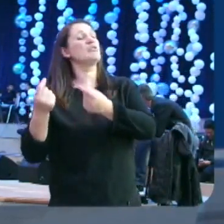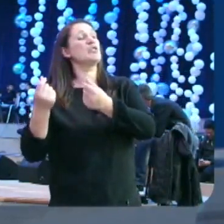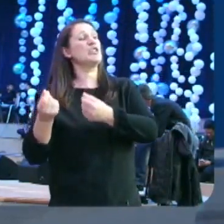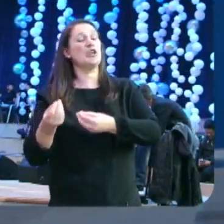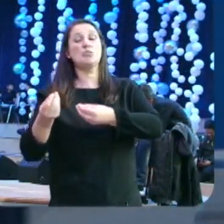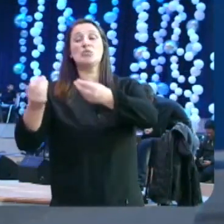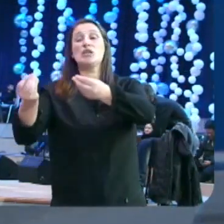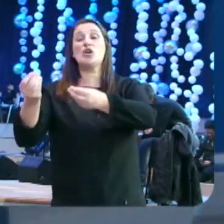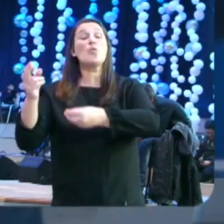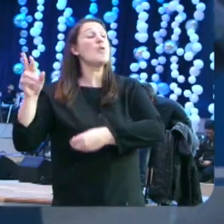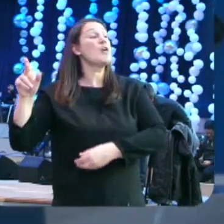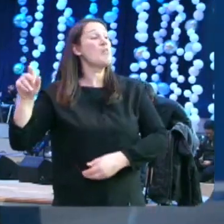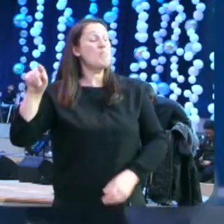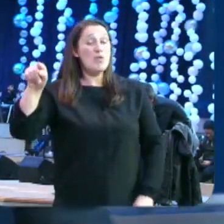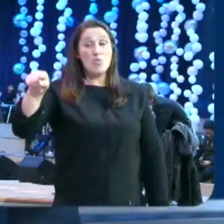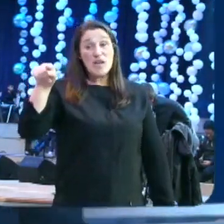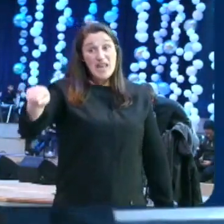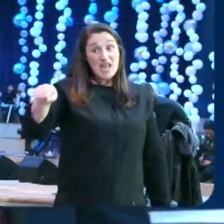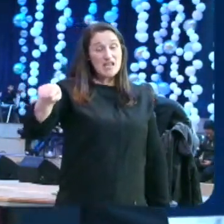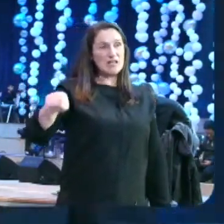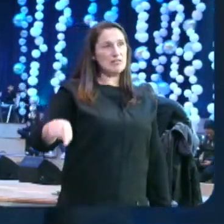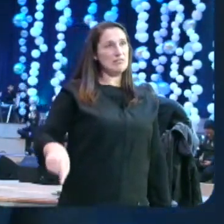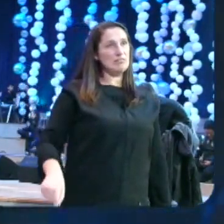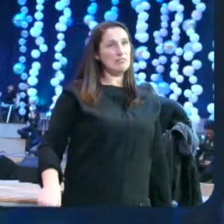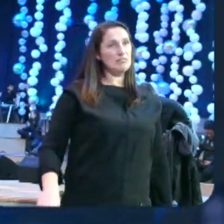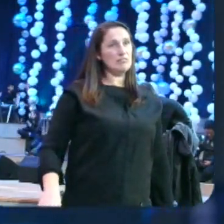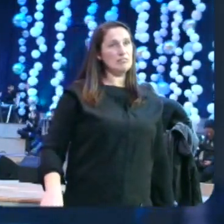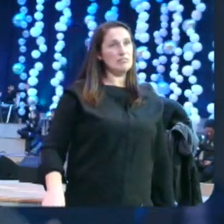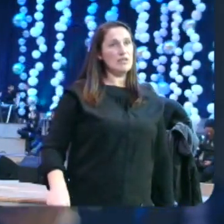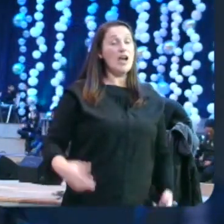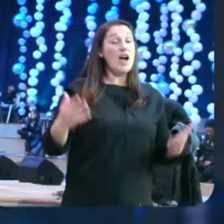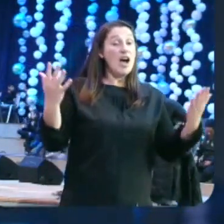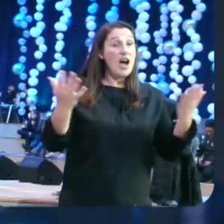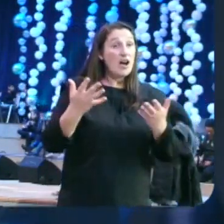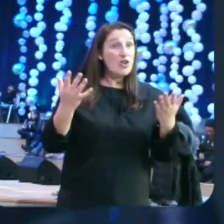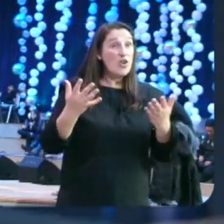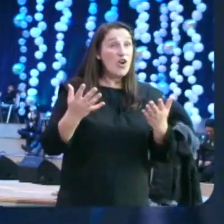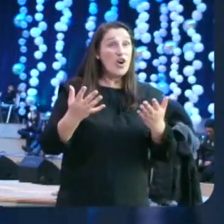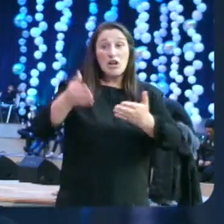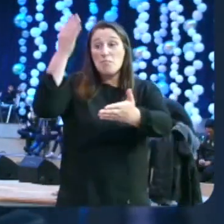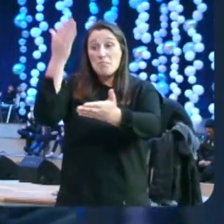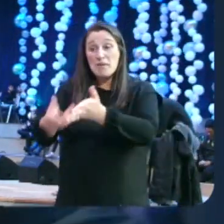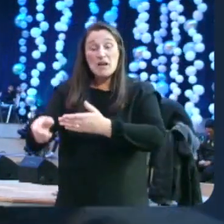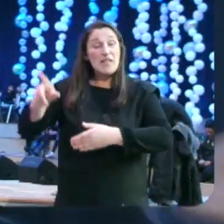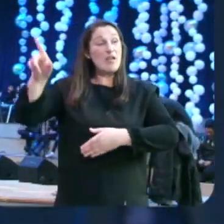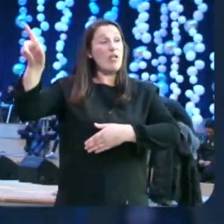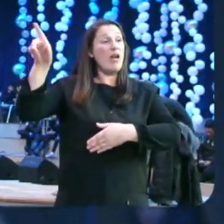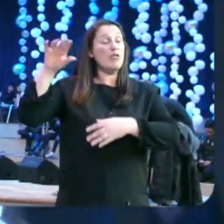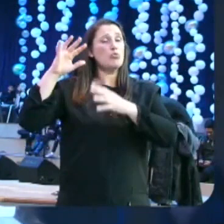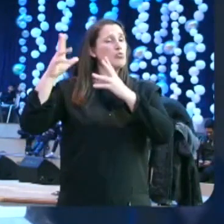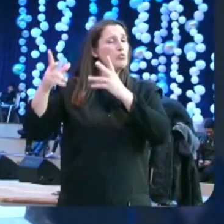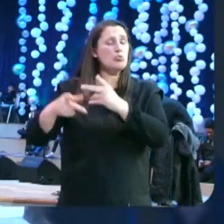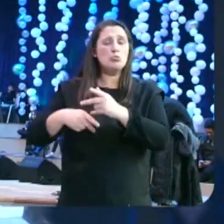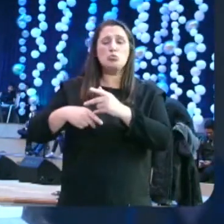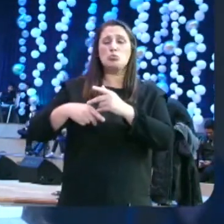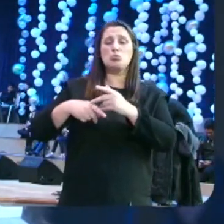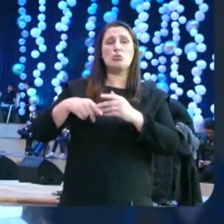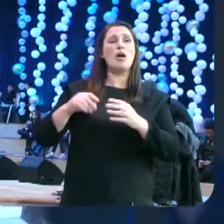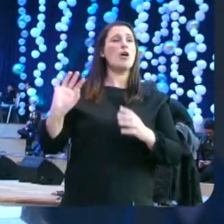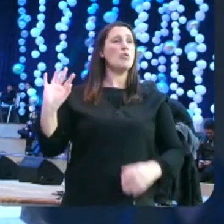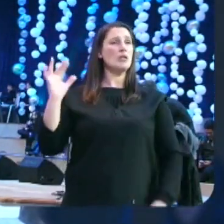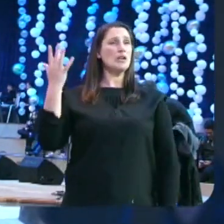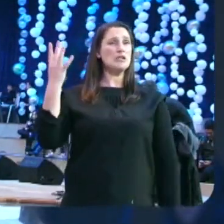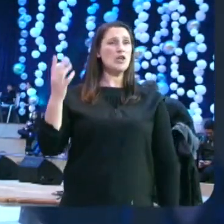nossa família com esse aqui, e agora que ele chega, depois de tudo que ele